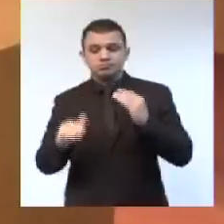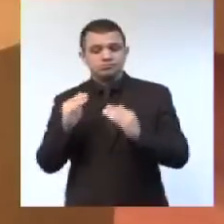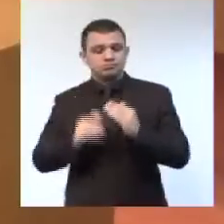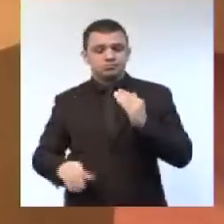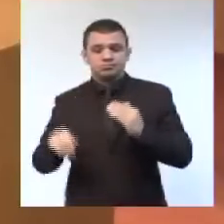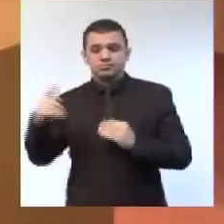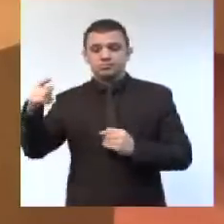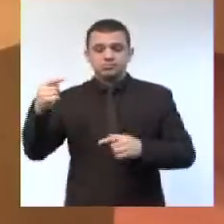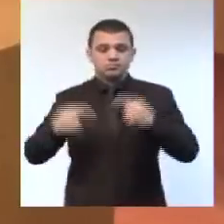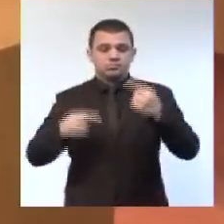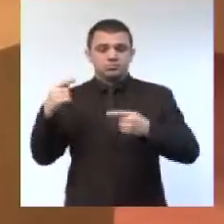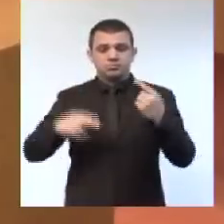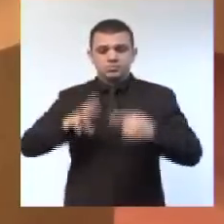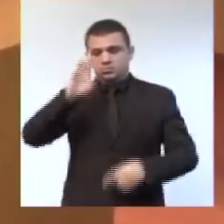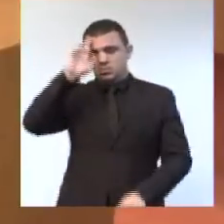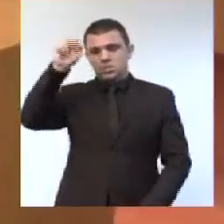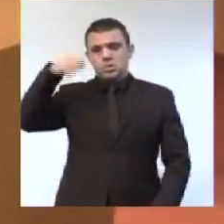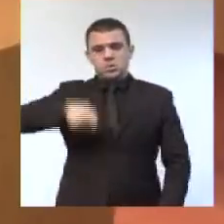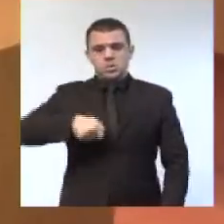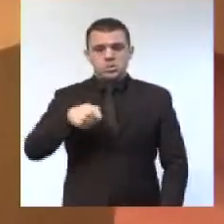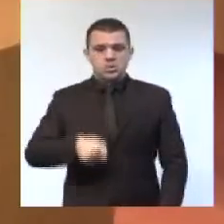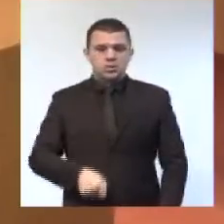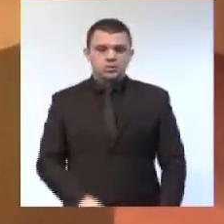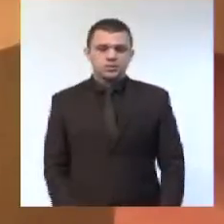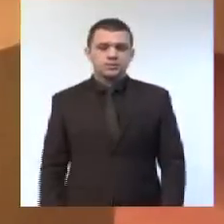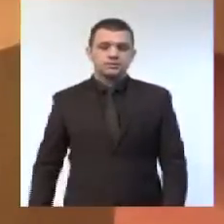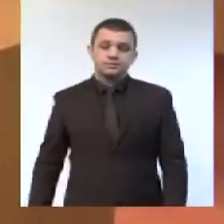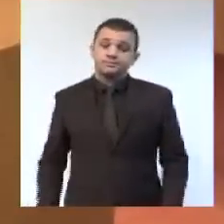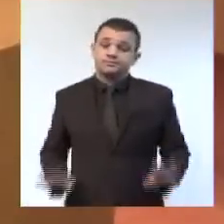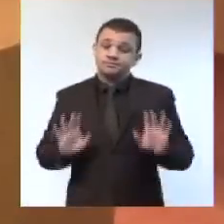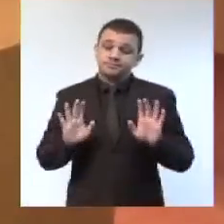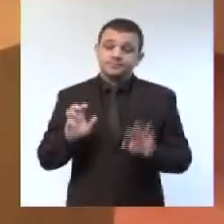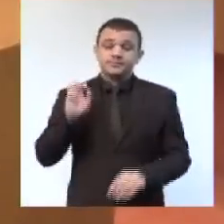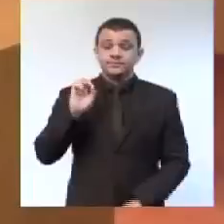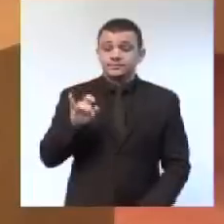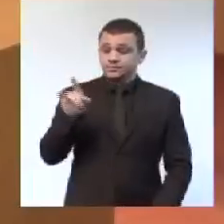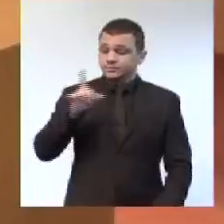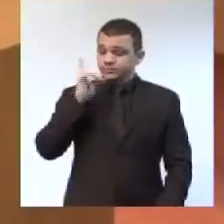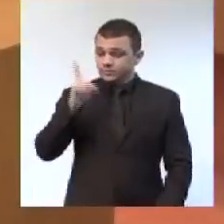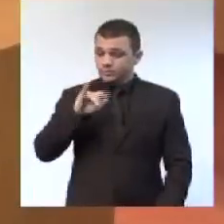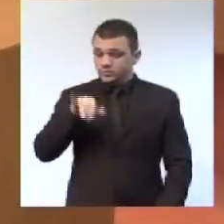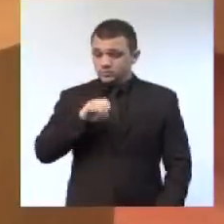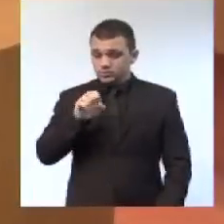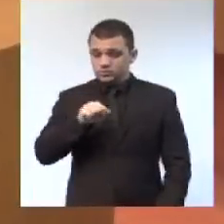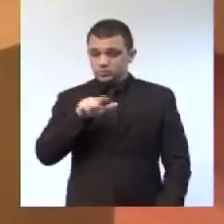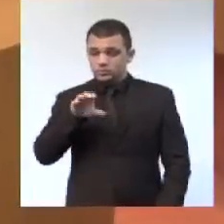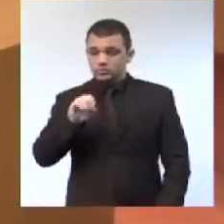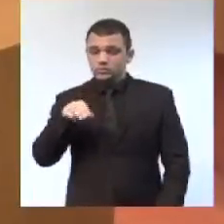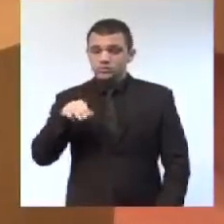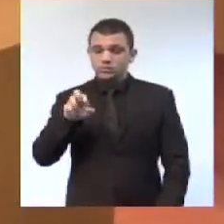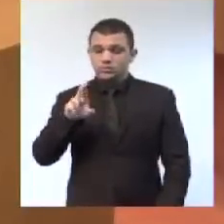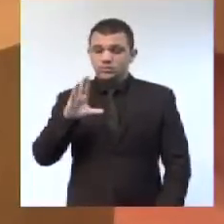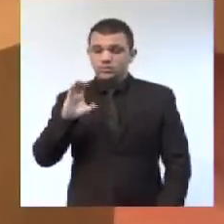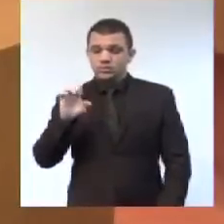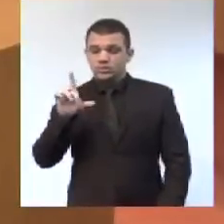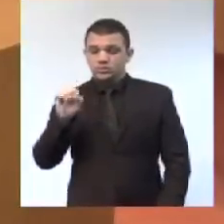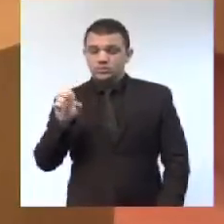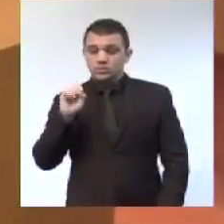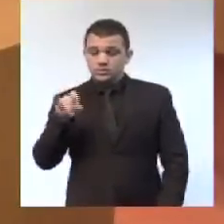João Marcelo não concordasse, eu queria dizer que é a grande diferença já do senador João Alberto para o seu pai.